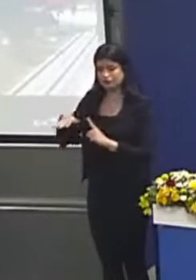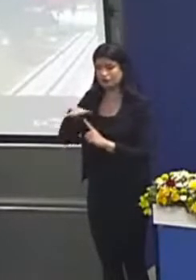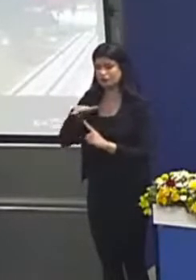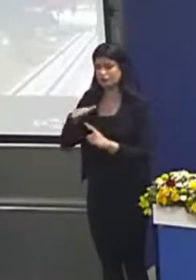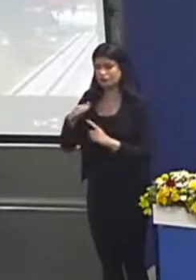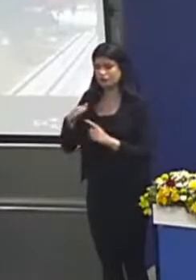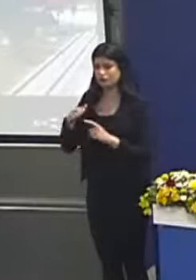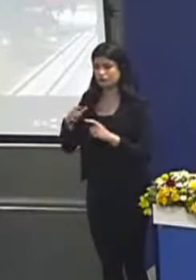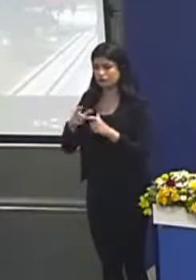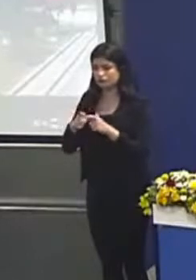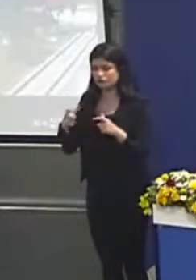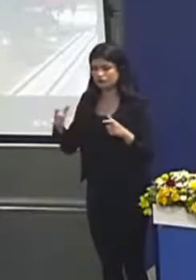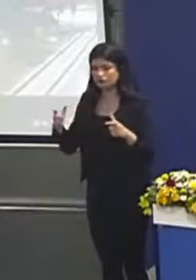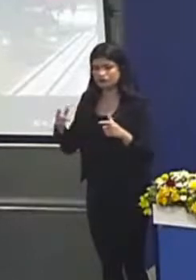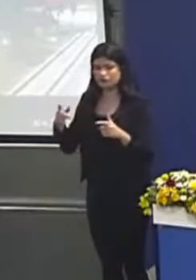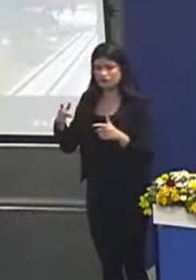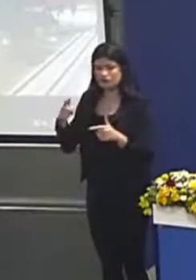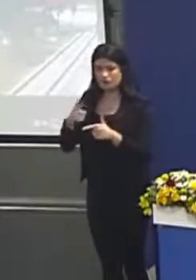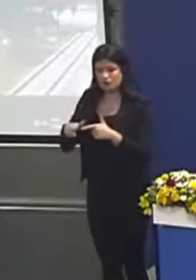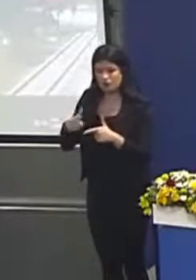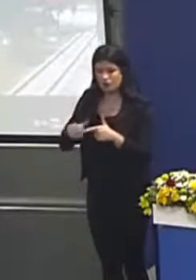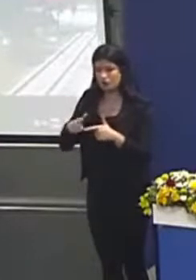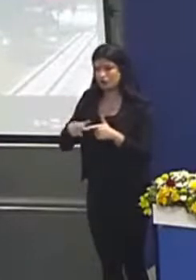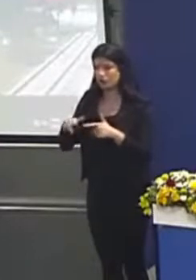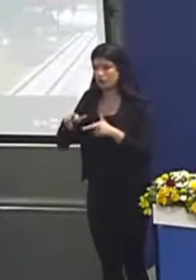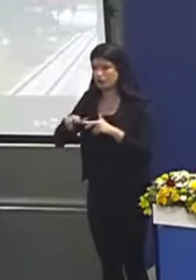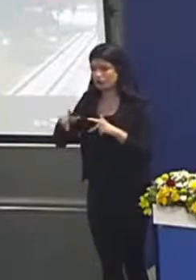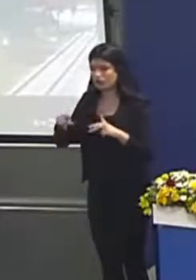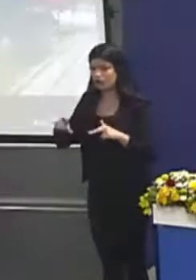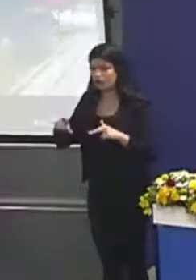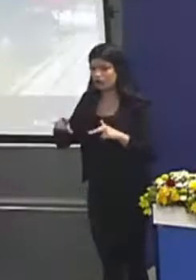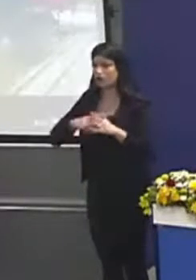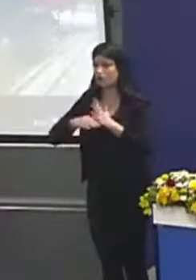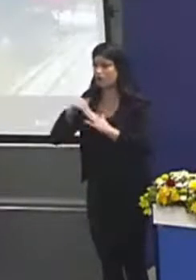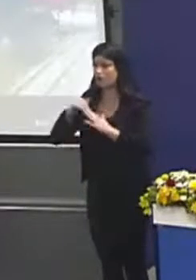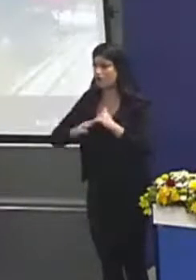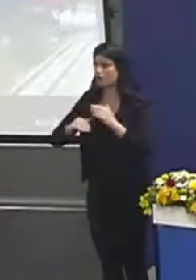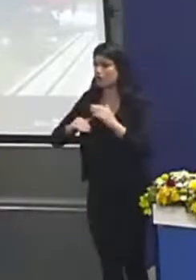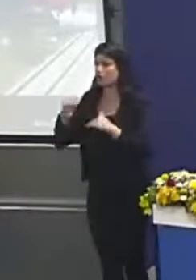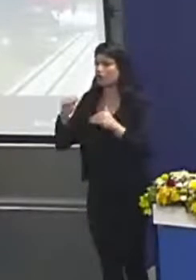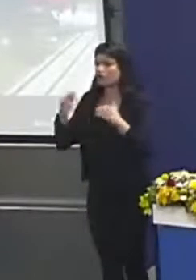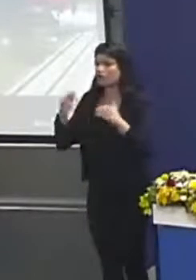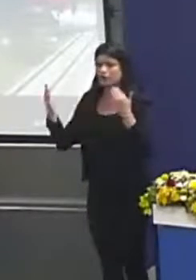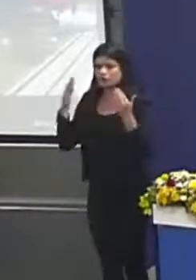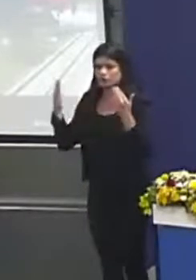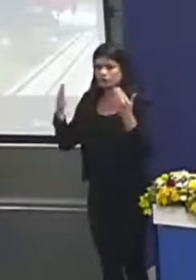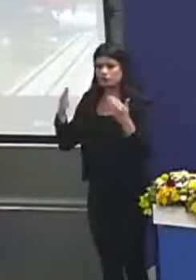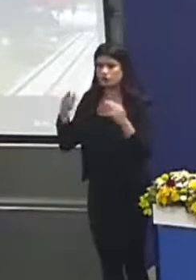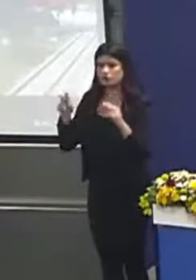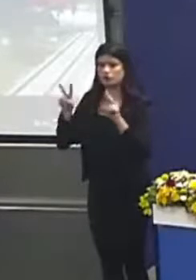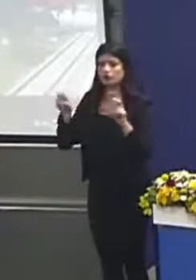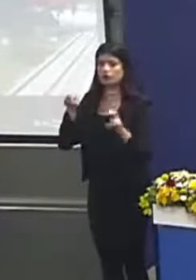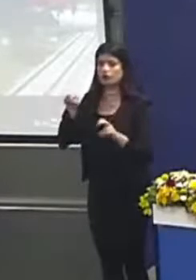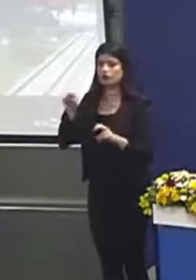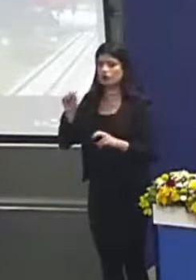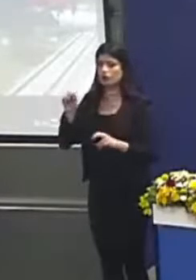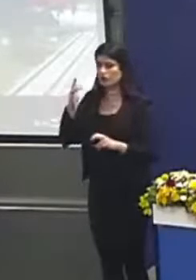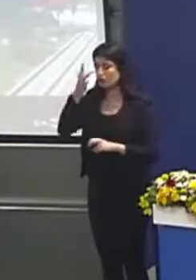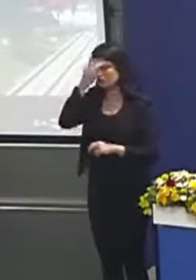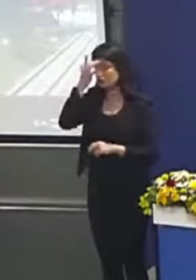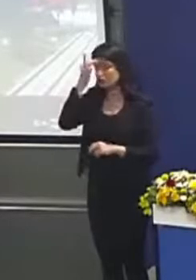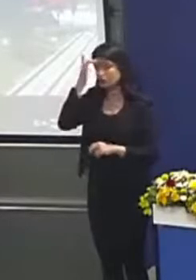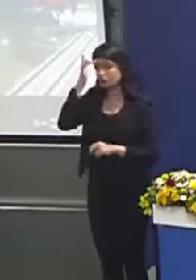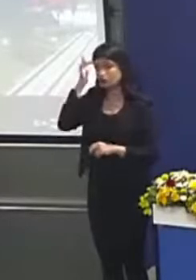por inúmeros desmontes, versamos sobre as práticas de uma psicologia que abrange temas como saúde